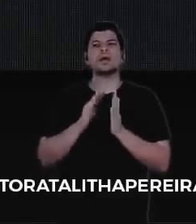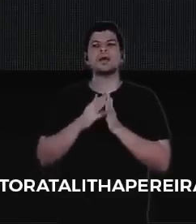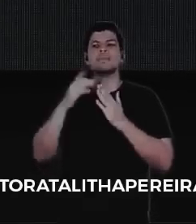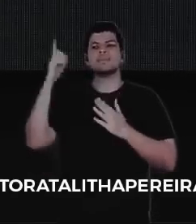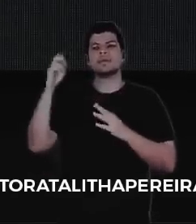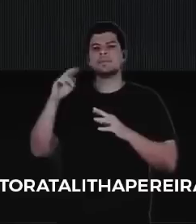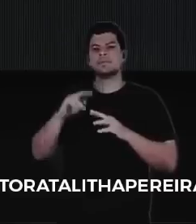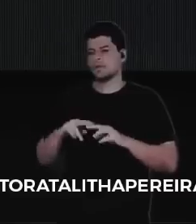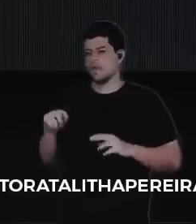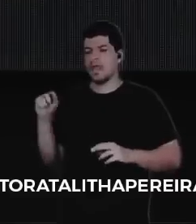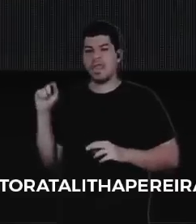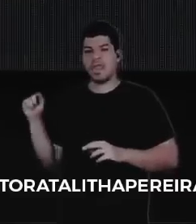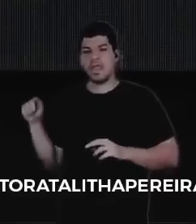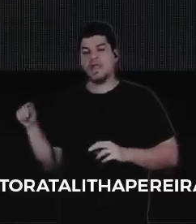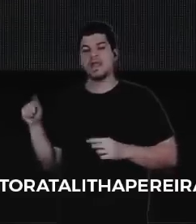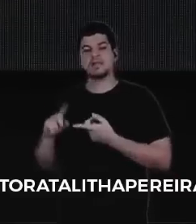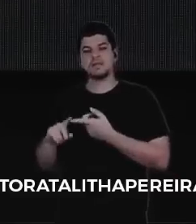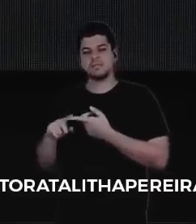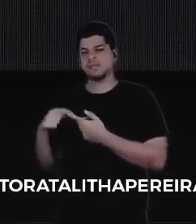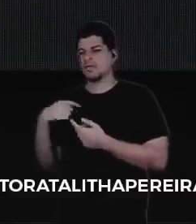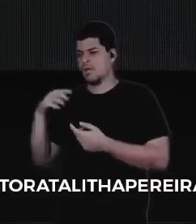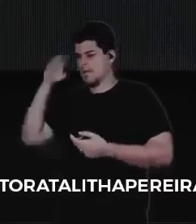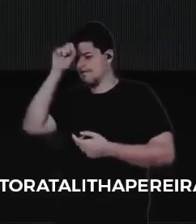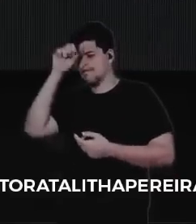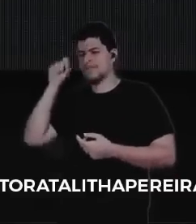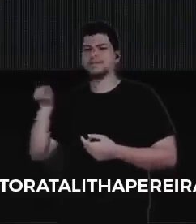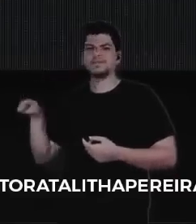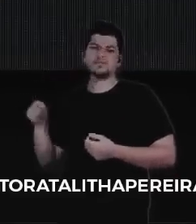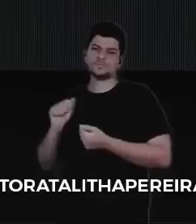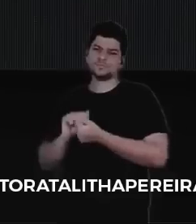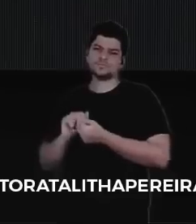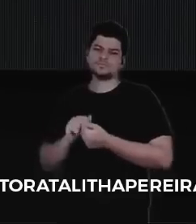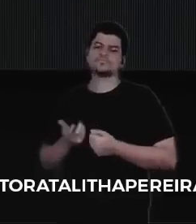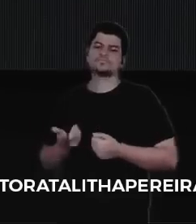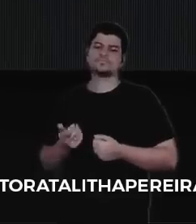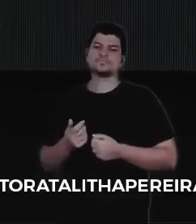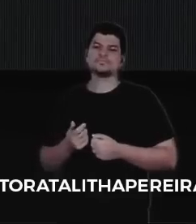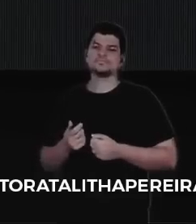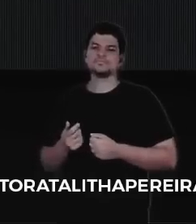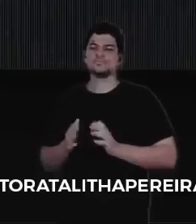palavras de Spurgeon, para tentar aprender com ele, em nome de Jesus.